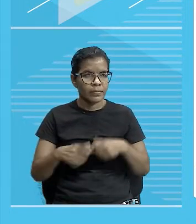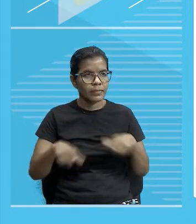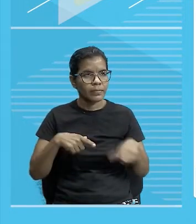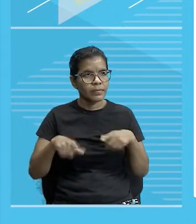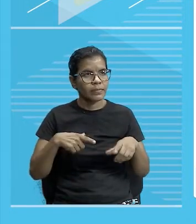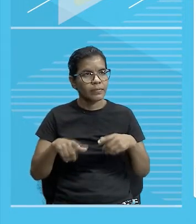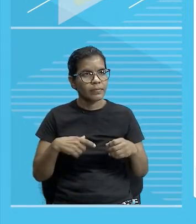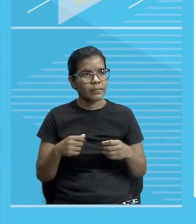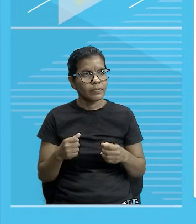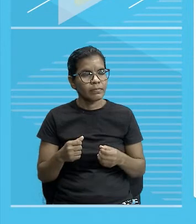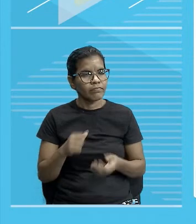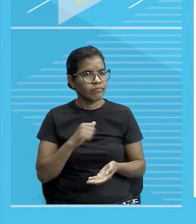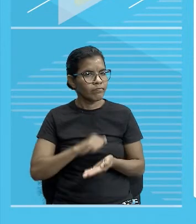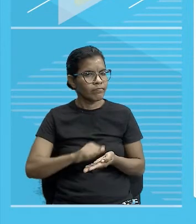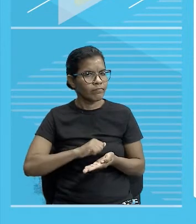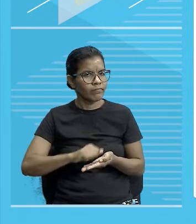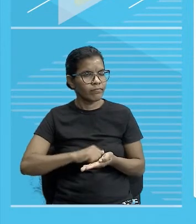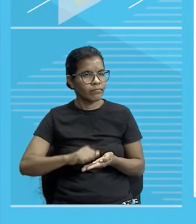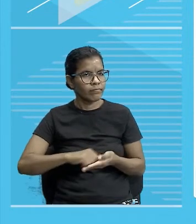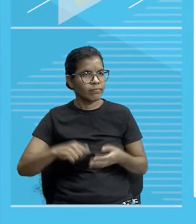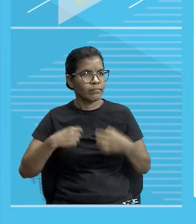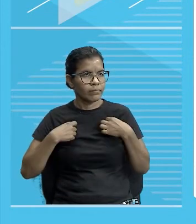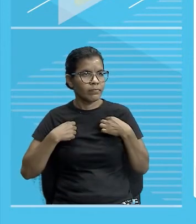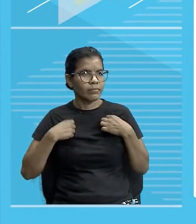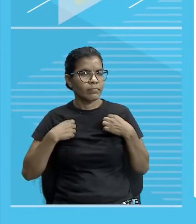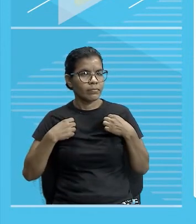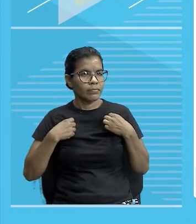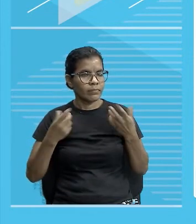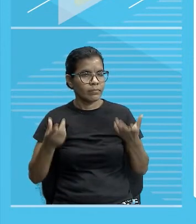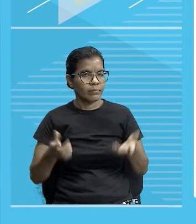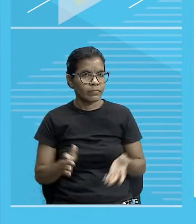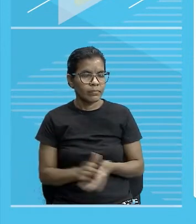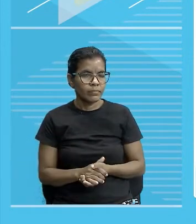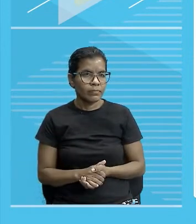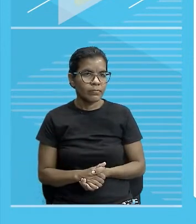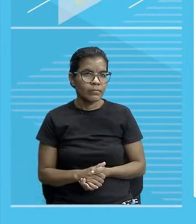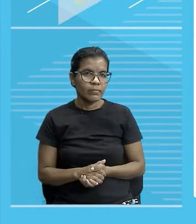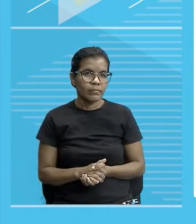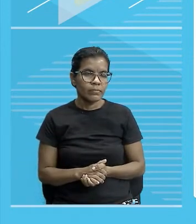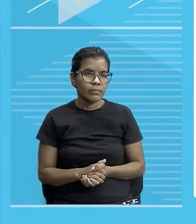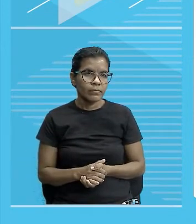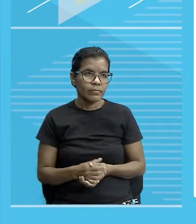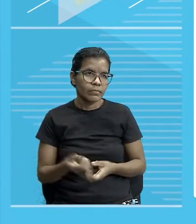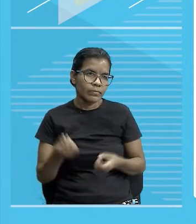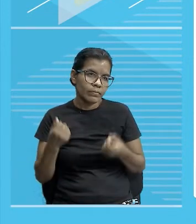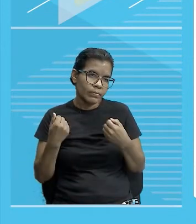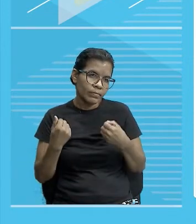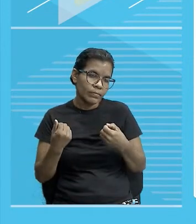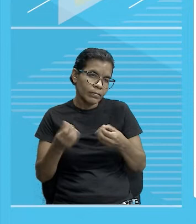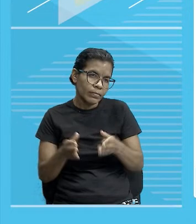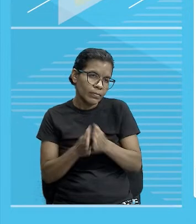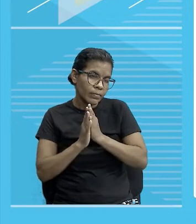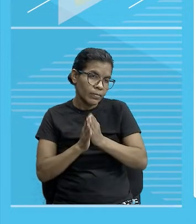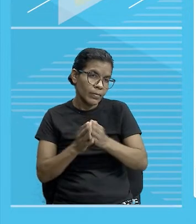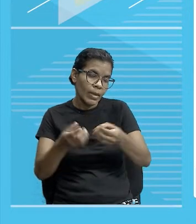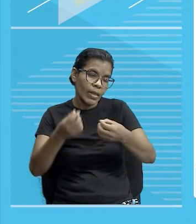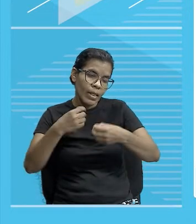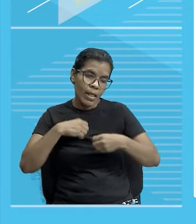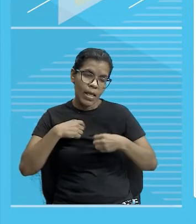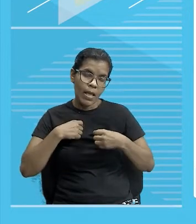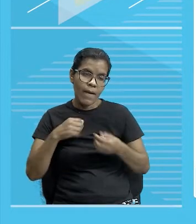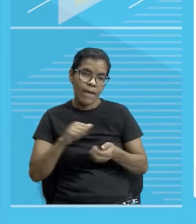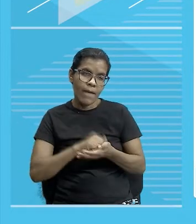lavando roupa é hipoteticamente e eu peço para lavar umas peças de roupas e de repente